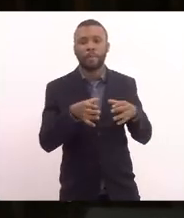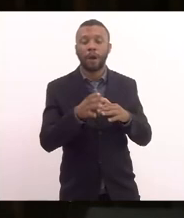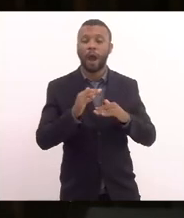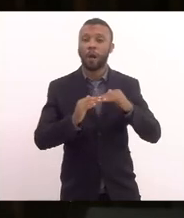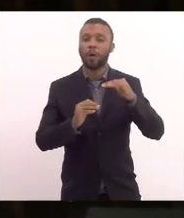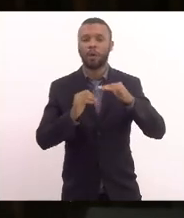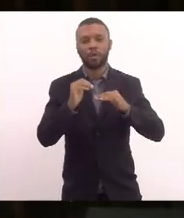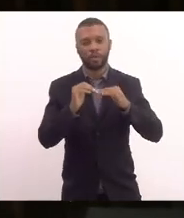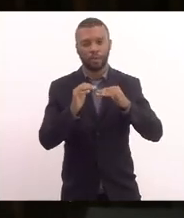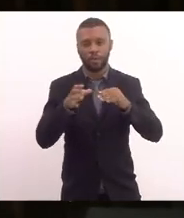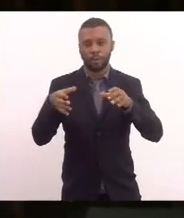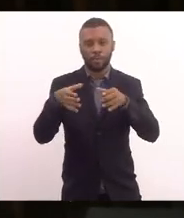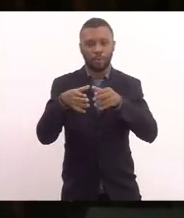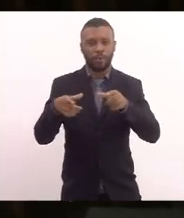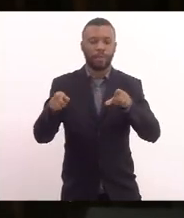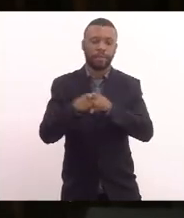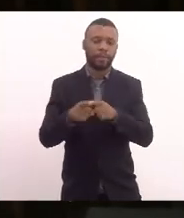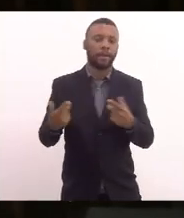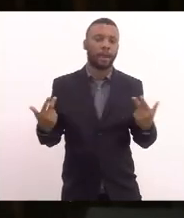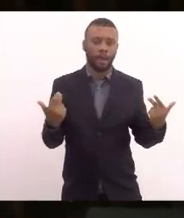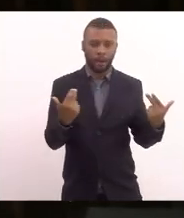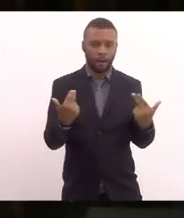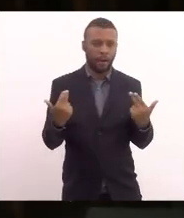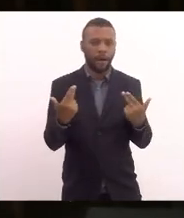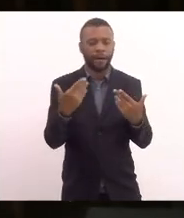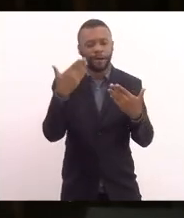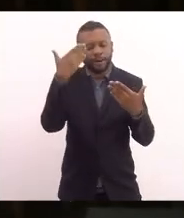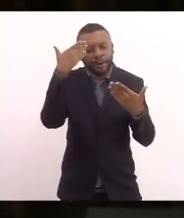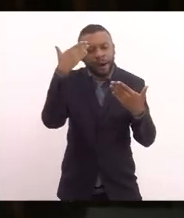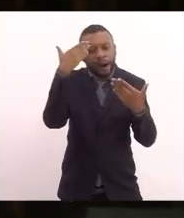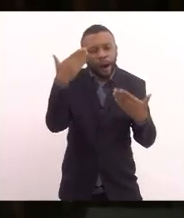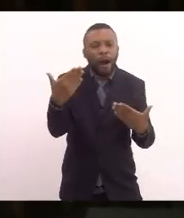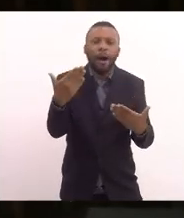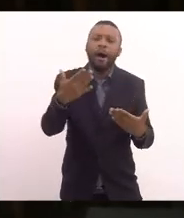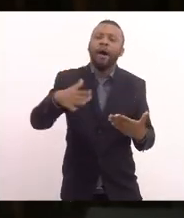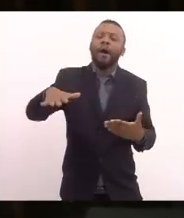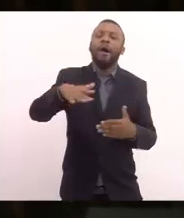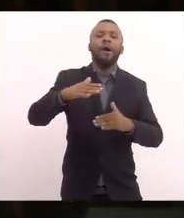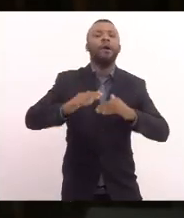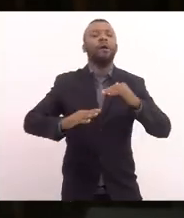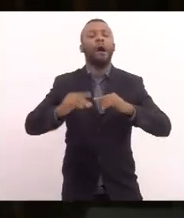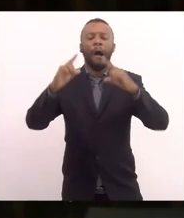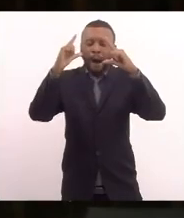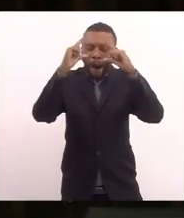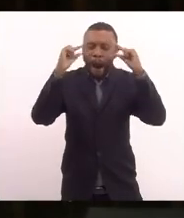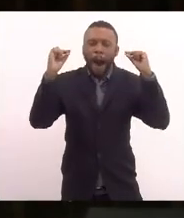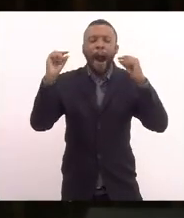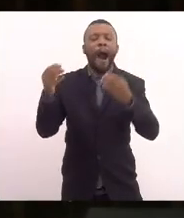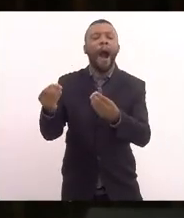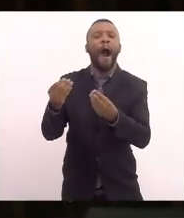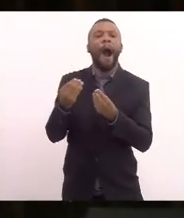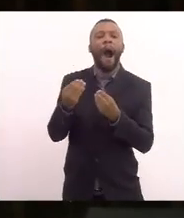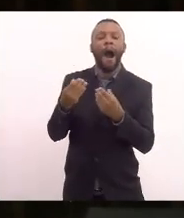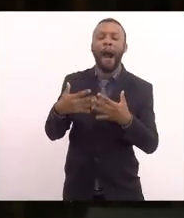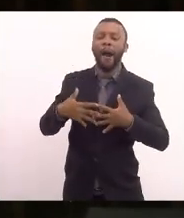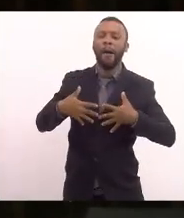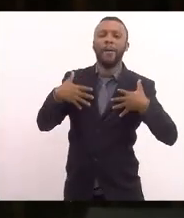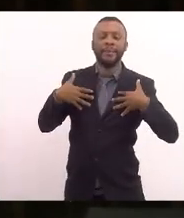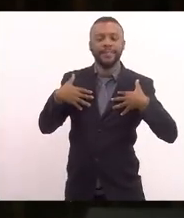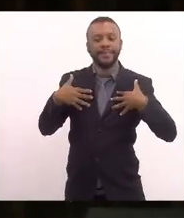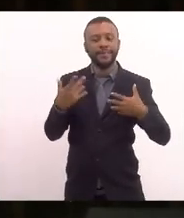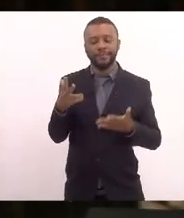processos é coletiva também. Então, muito obrigada, enfermagem, por estar me dando esse prazer de estar